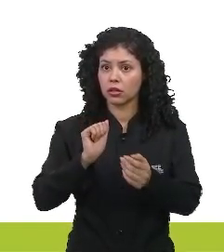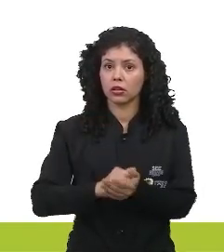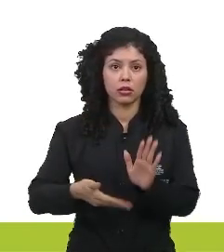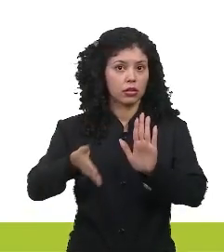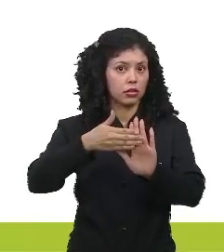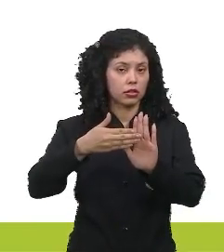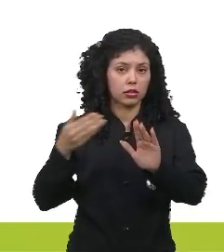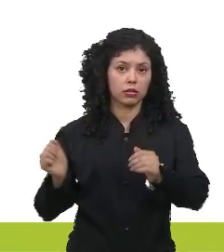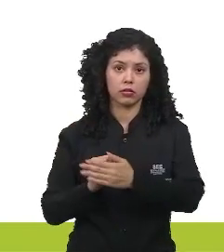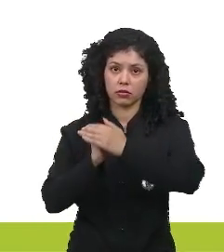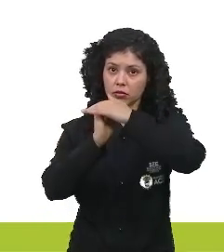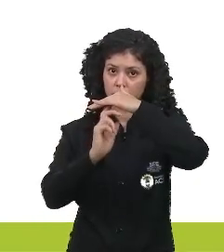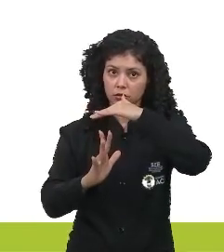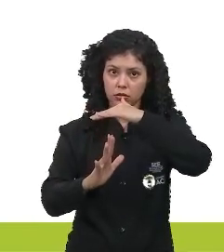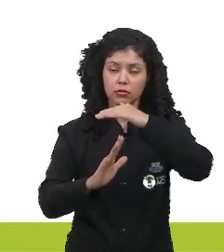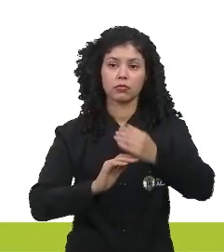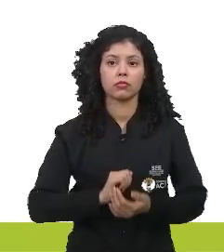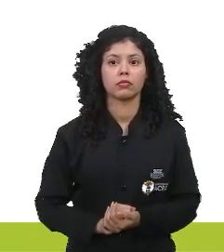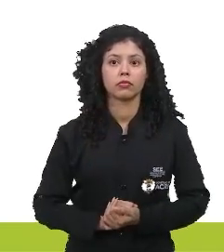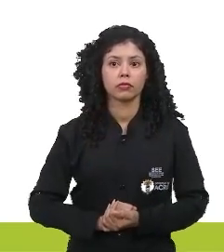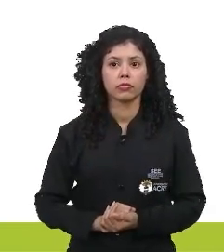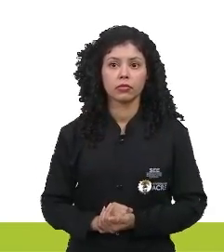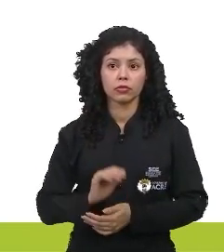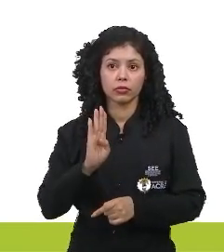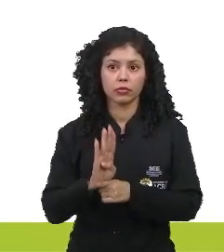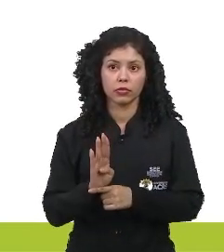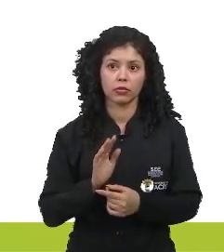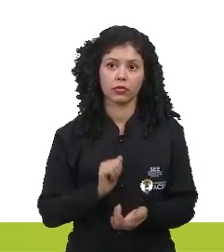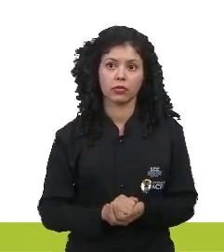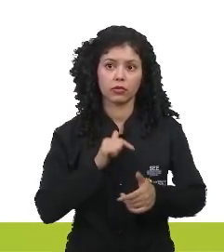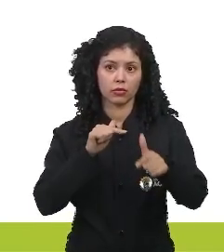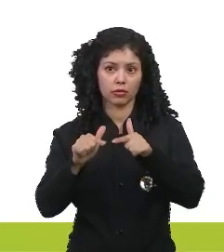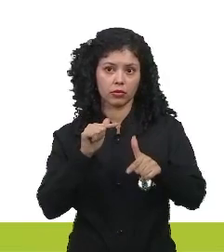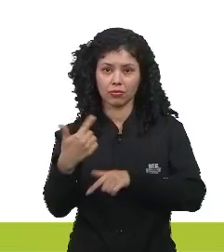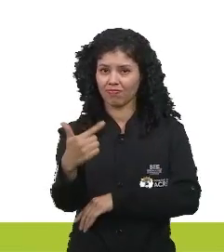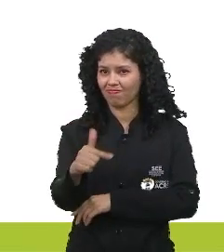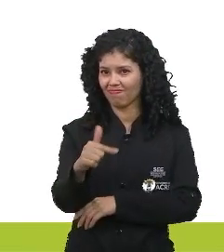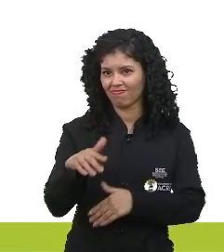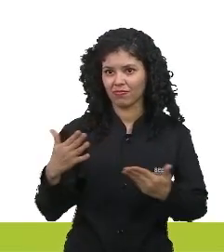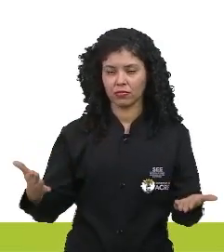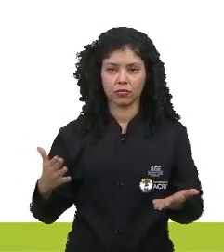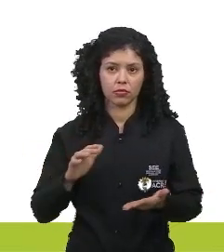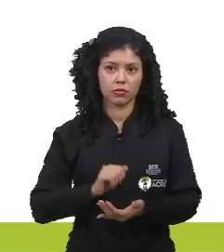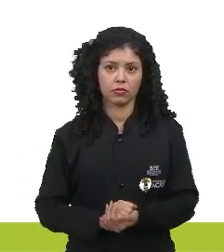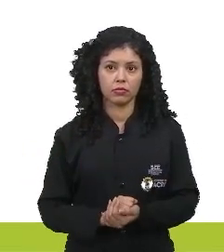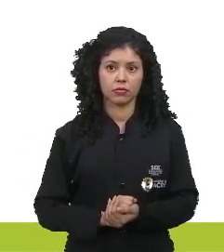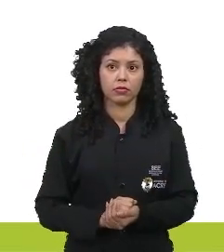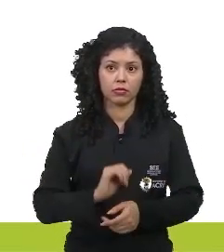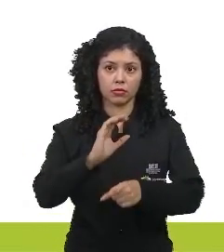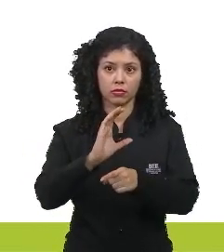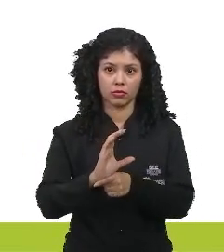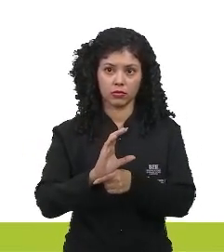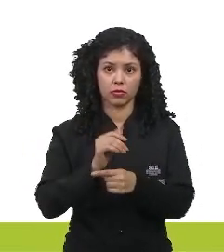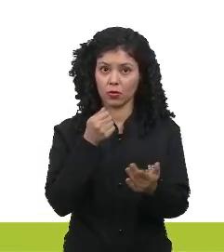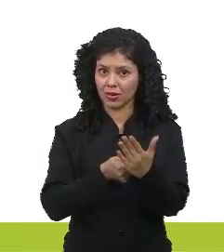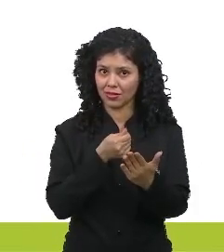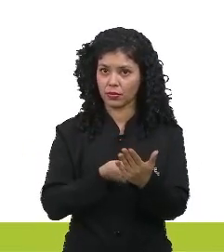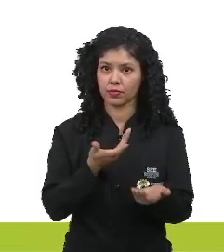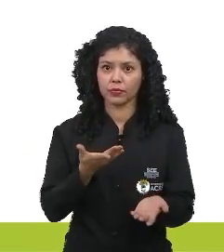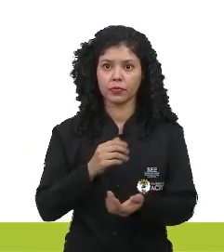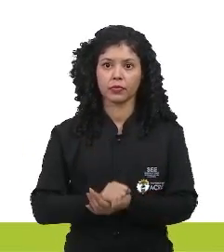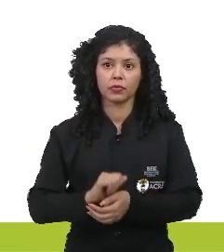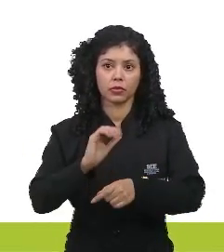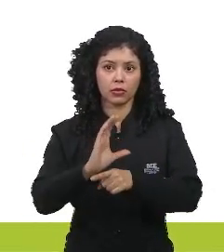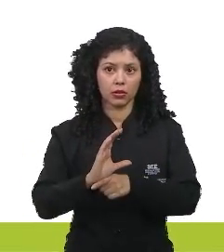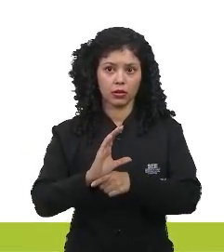de propostas de imigração. B, o fracasso do trabalho compulsório, obrigatório, né? C,